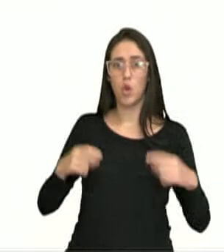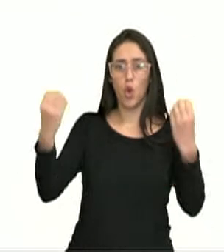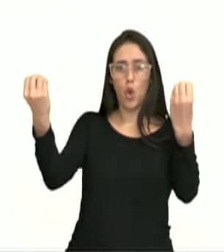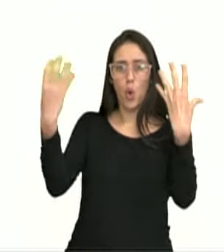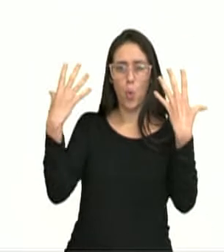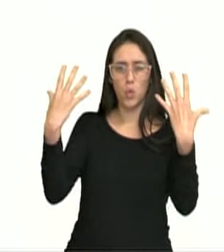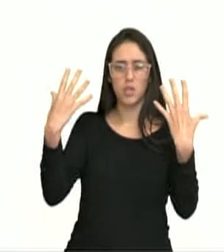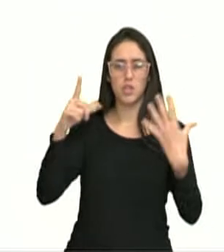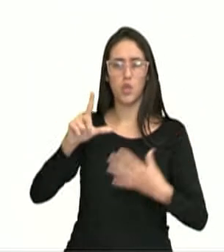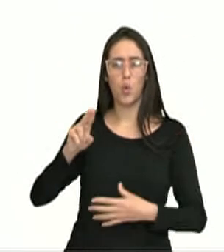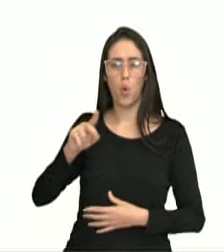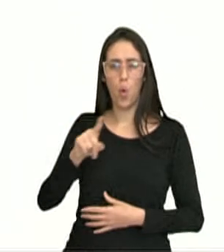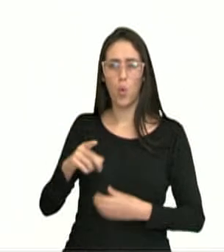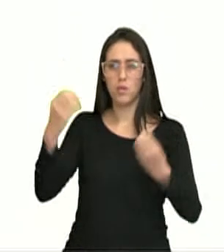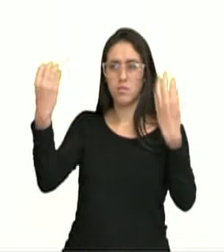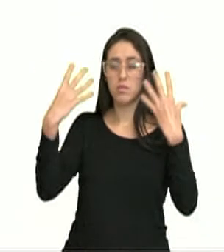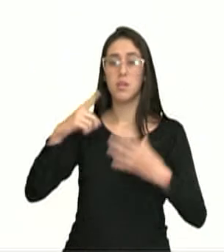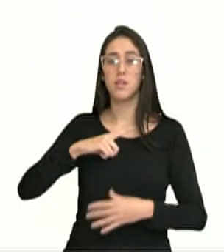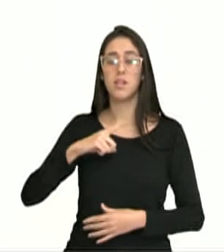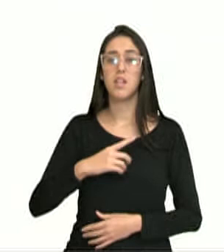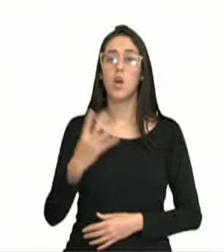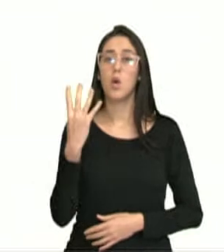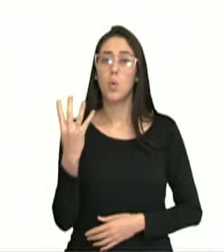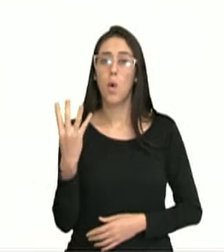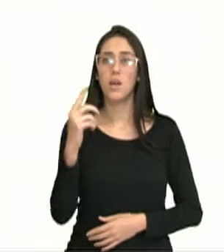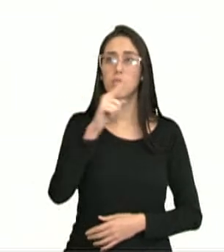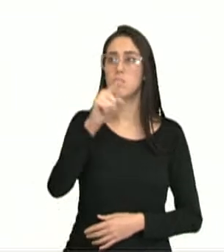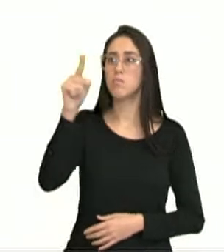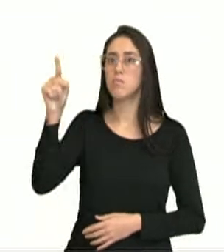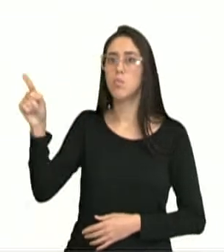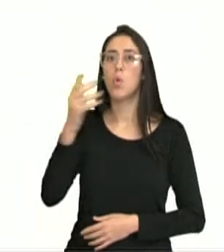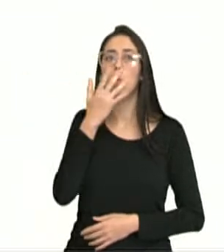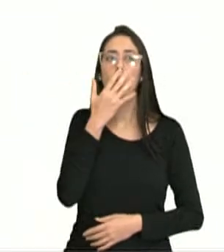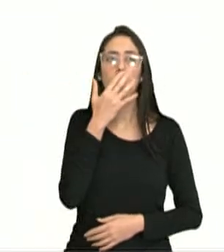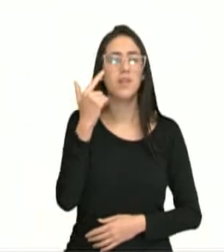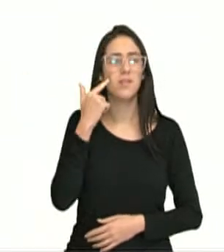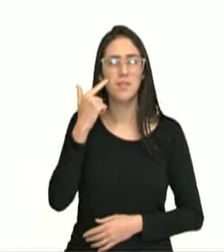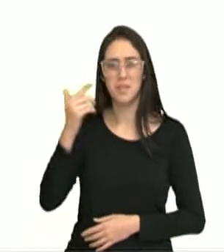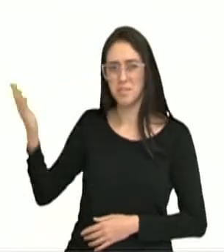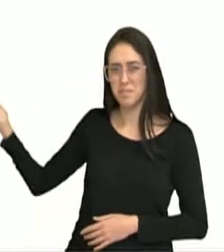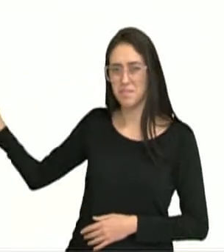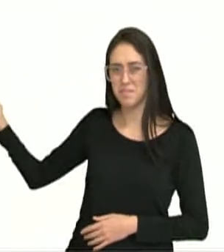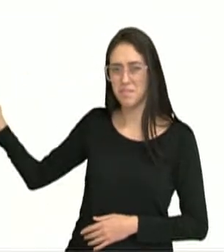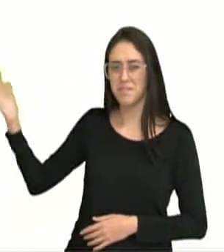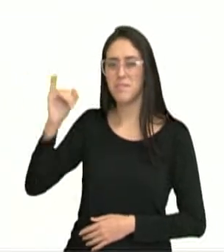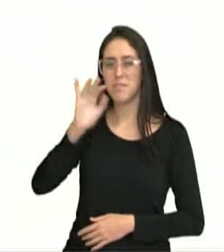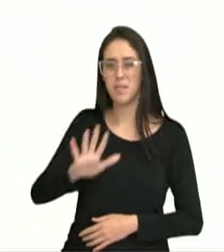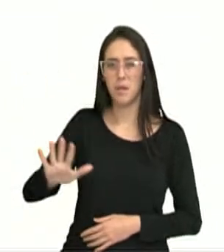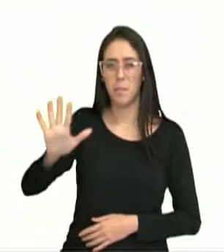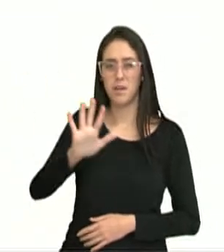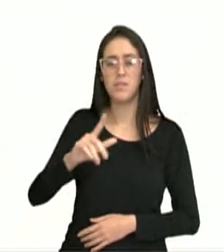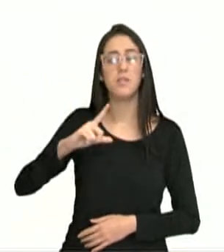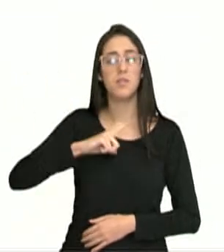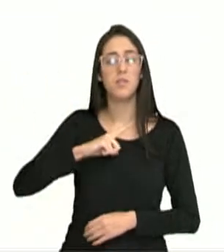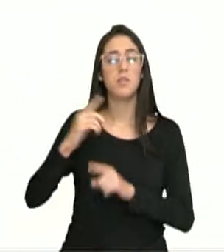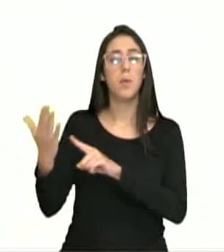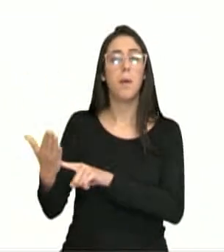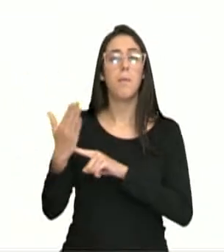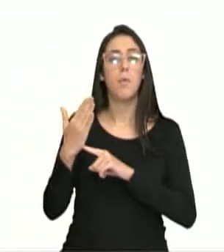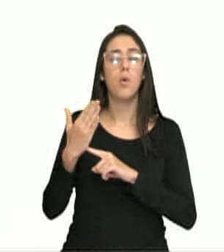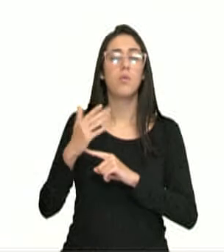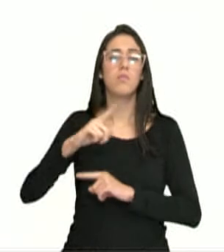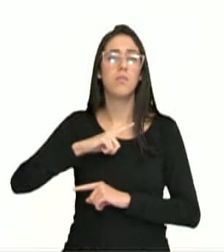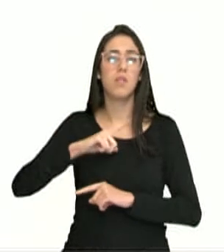4 pontos com lâmpadas coloridas, como mostra a figura. Então, aqui na figura, ela está me mostrando,